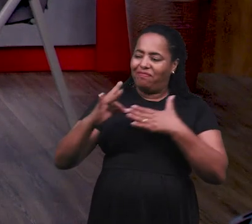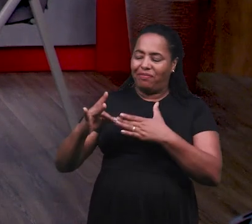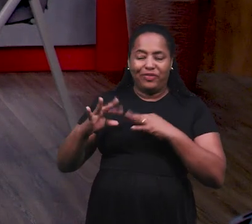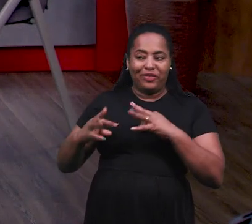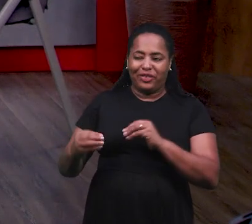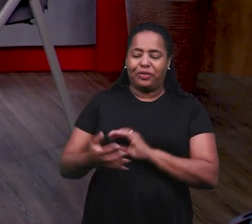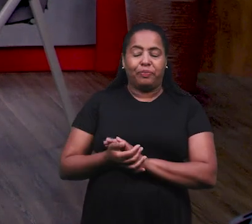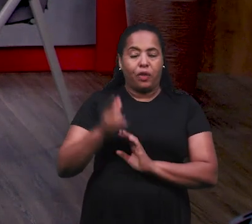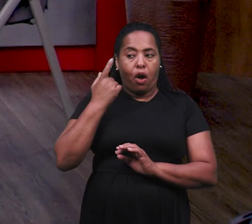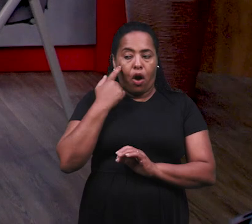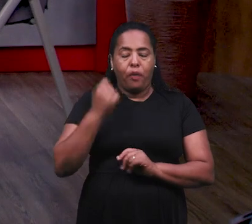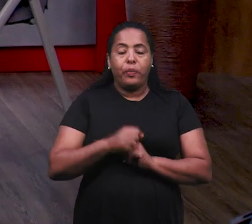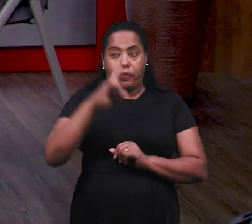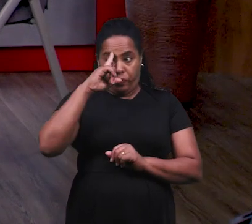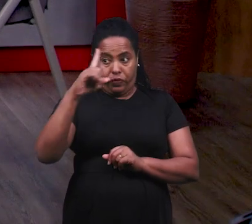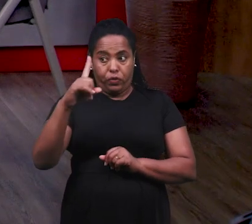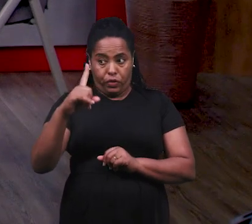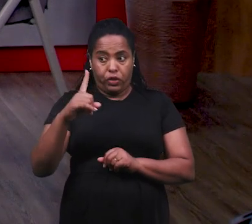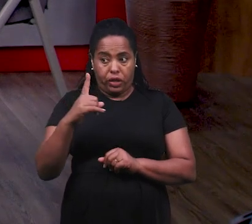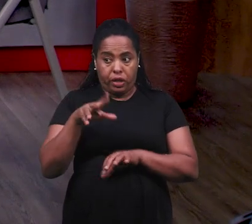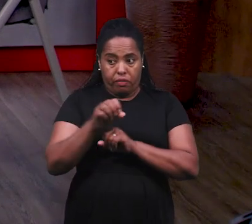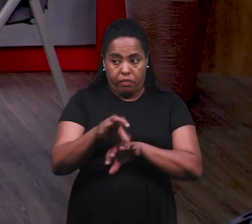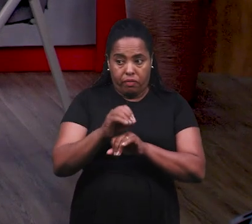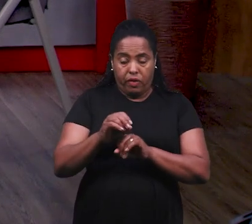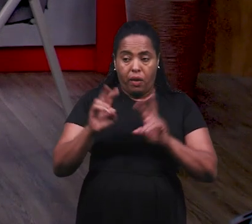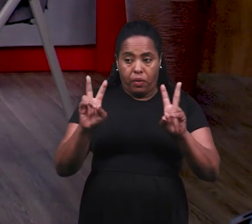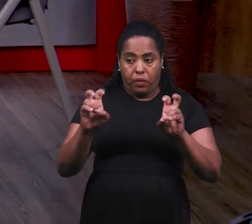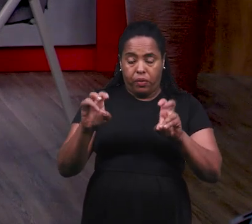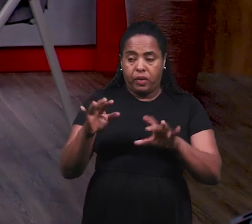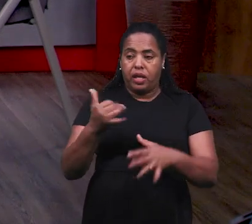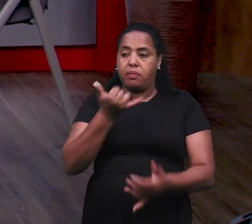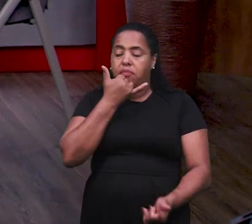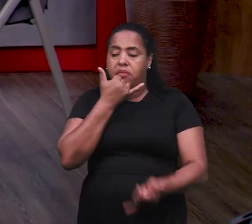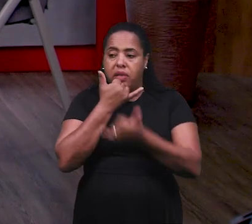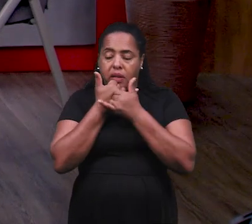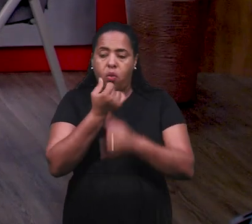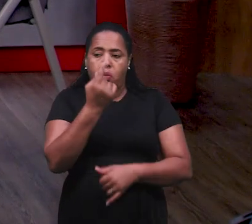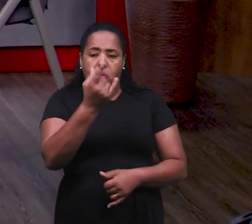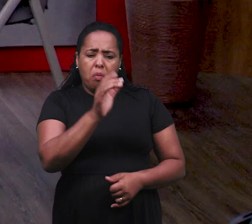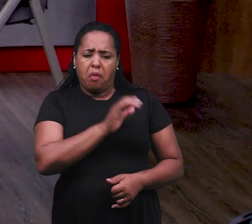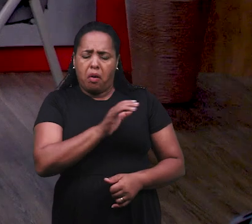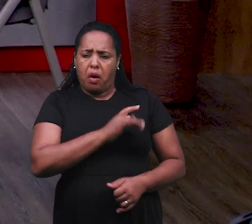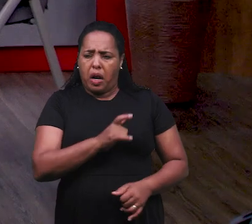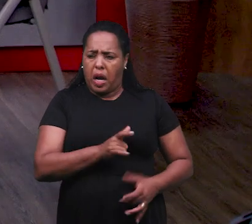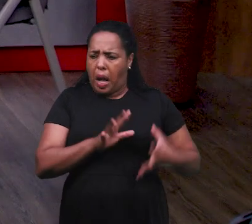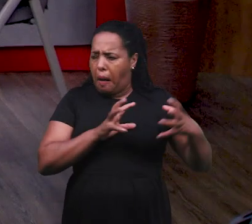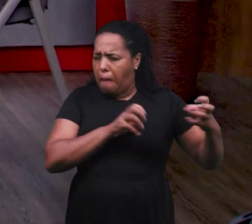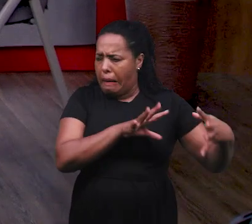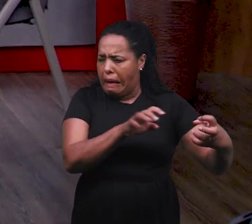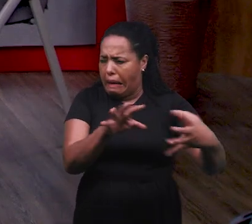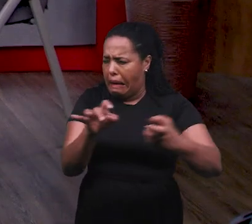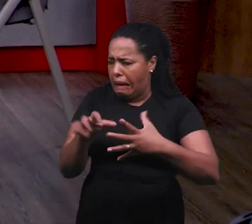aula sobre o perdão, um coleguinha havia sido rude com os demais. E havia brigado, aquela coisa de criança,